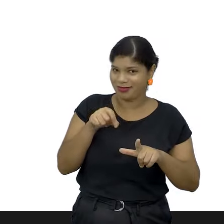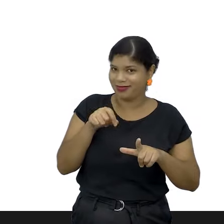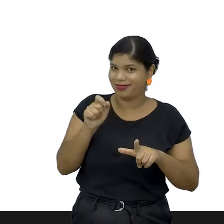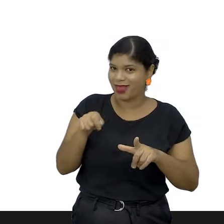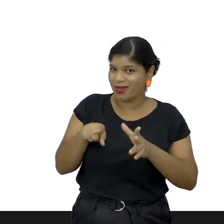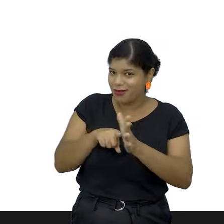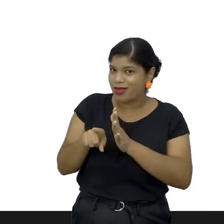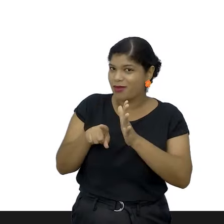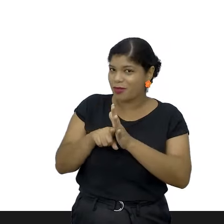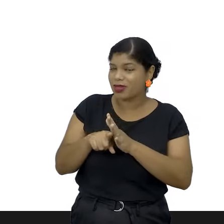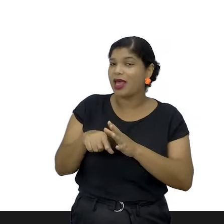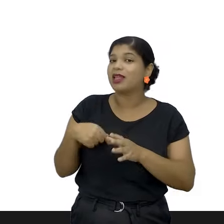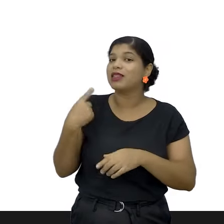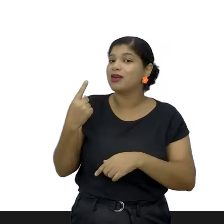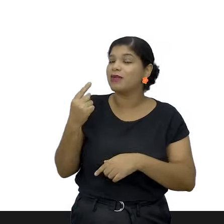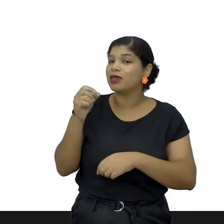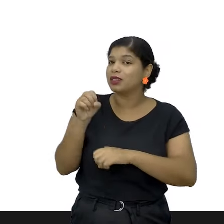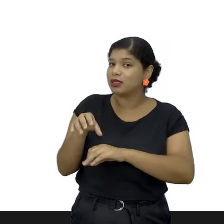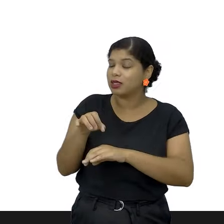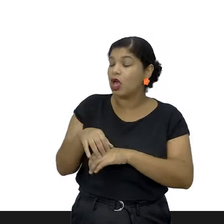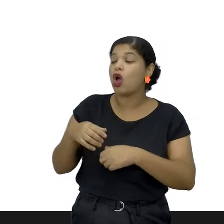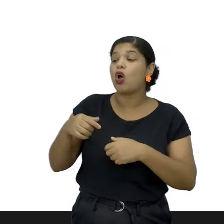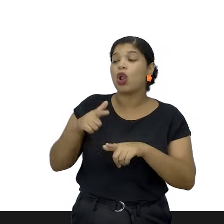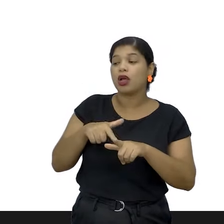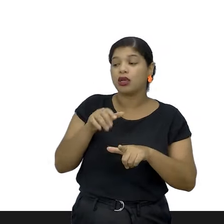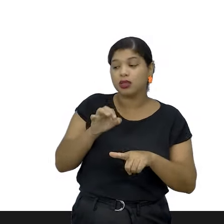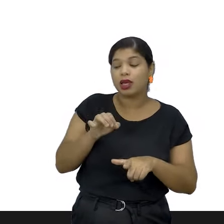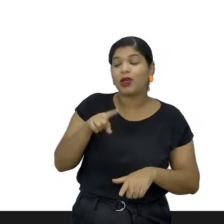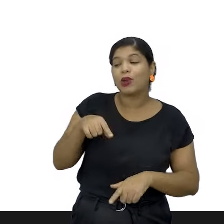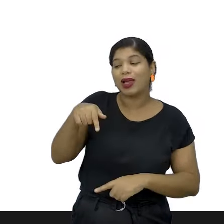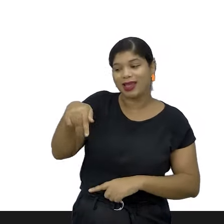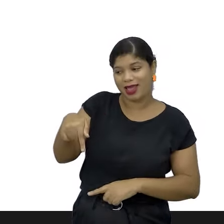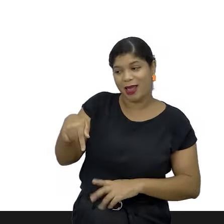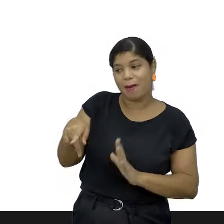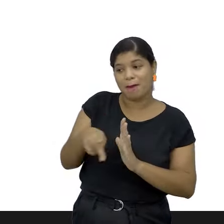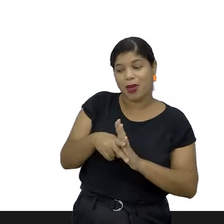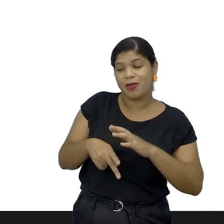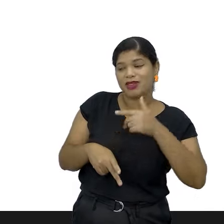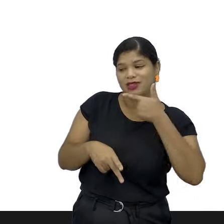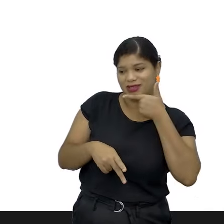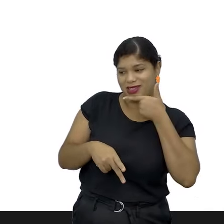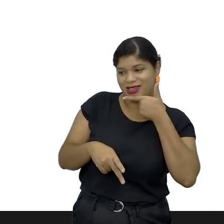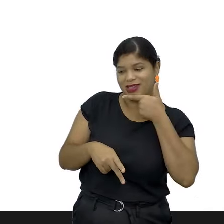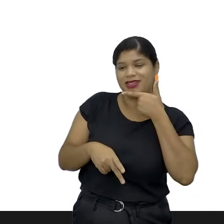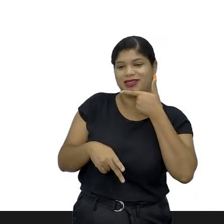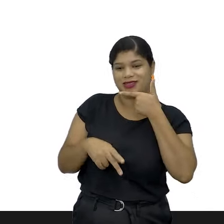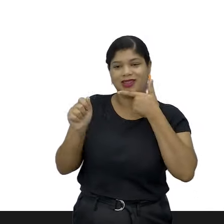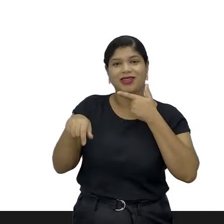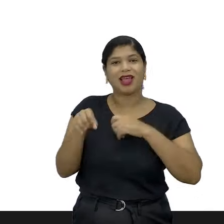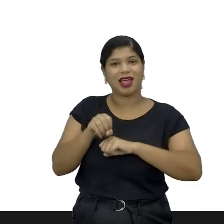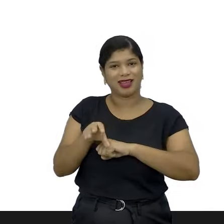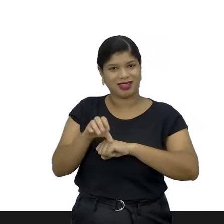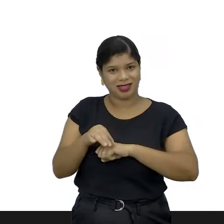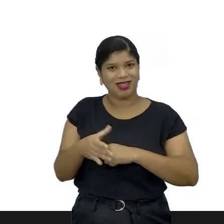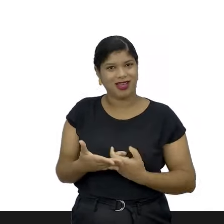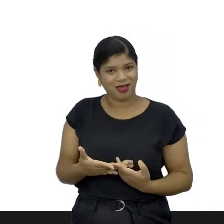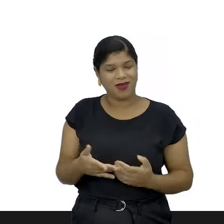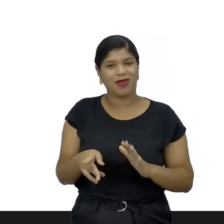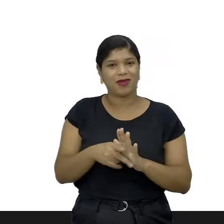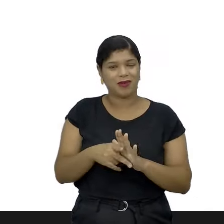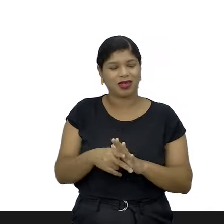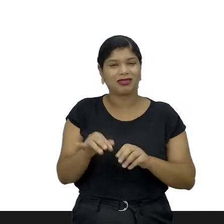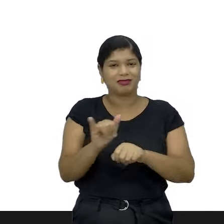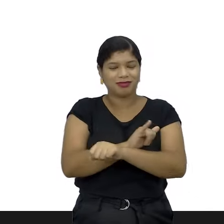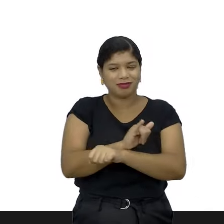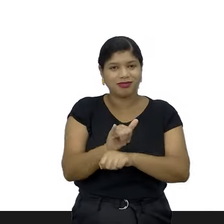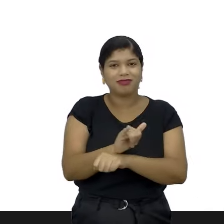podemos constatar aí que na aula 5, né, uma das habilidades, ela está ligada às estratégias de